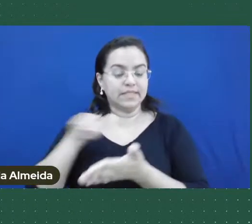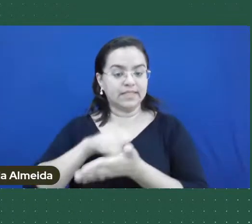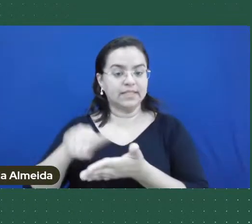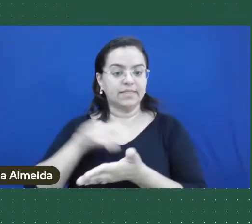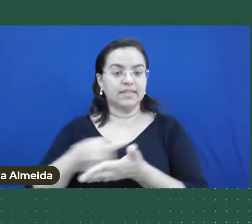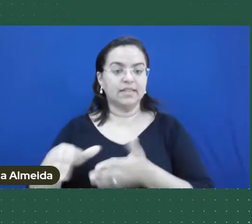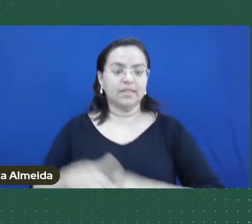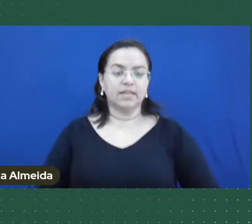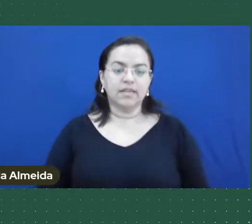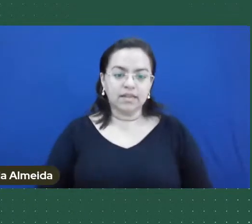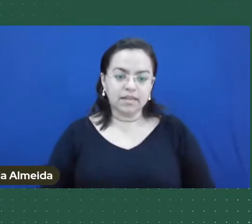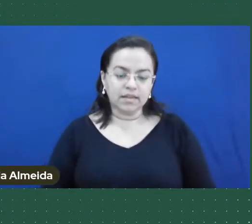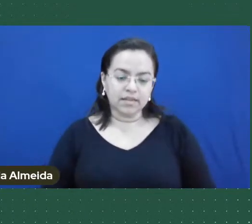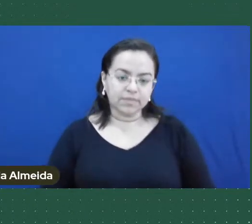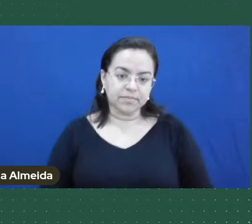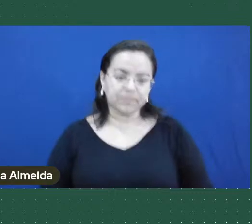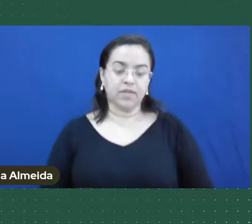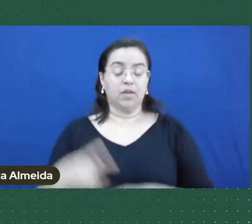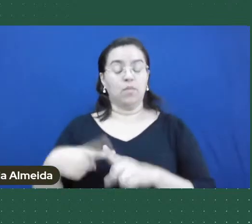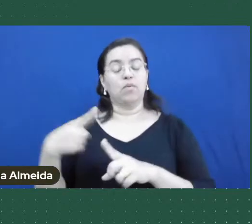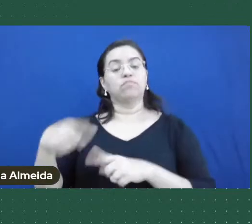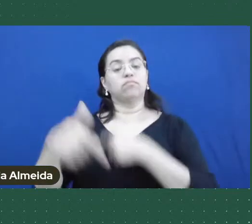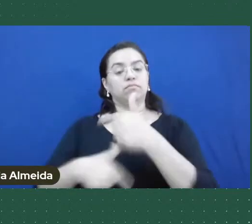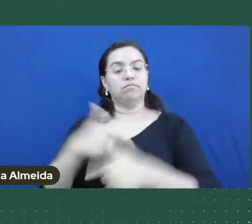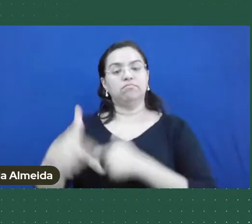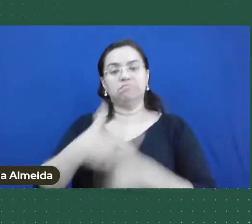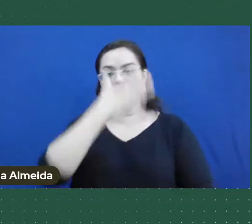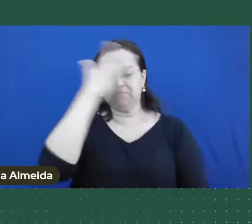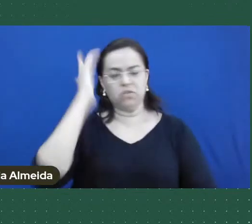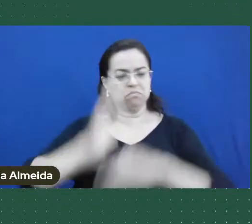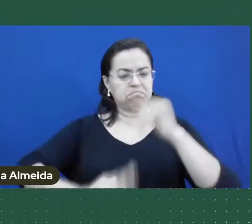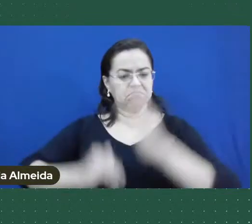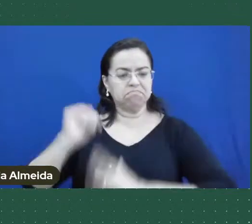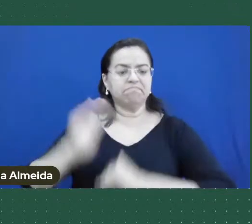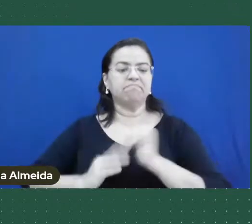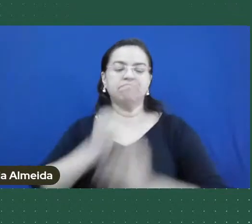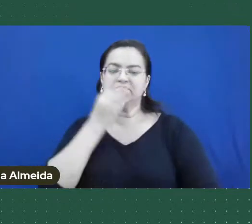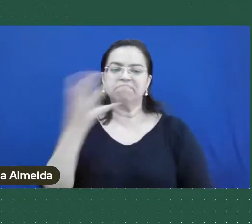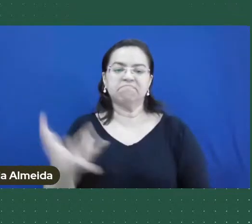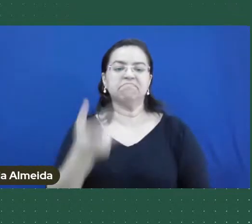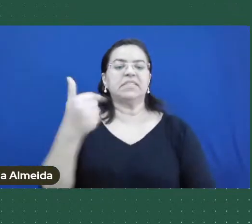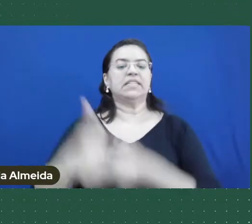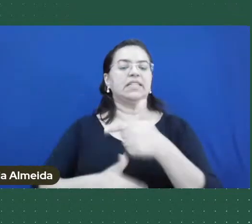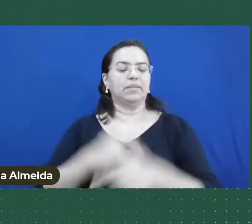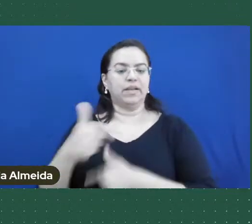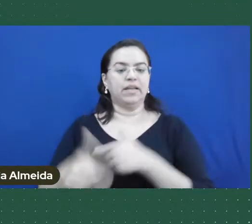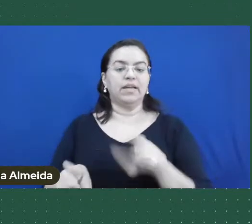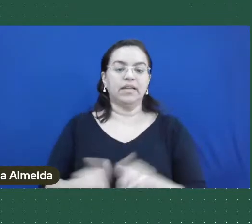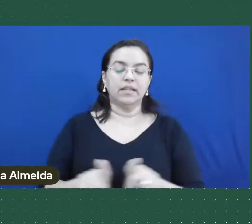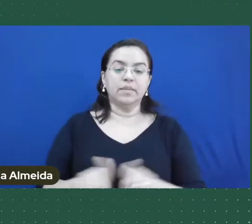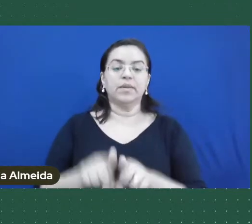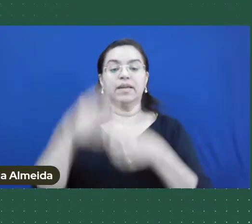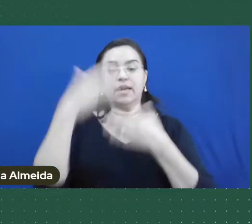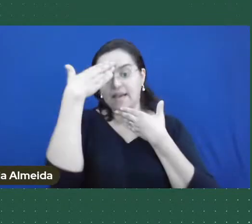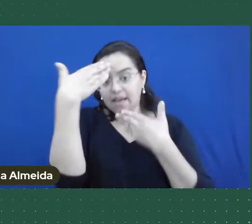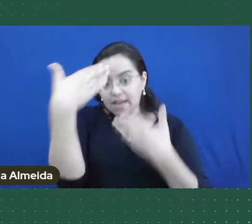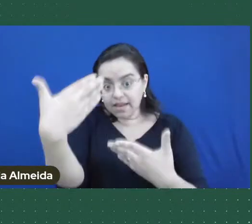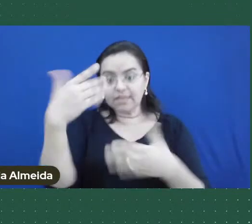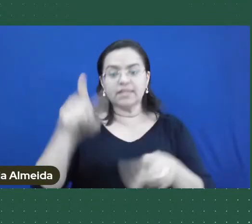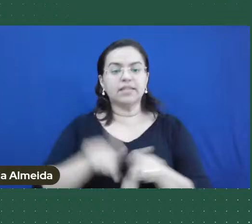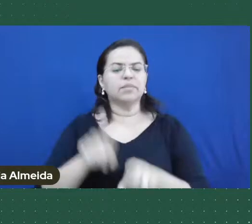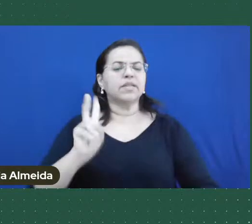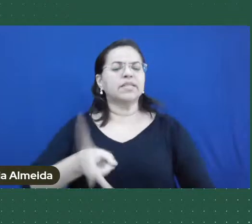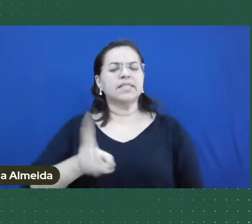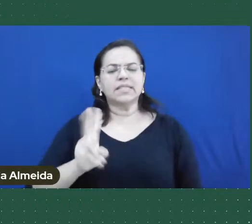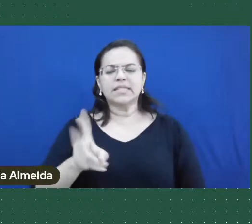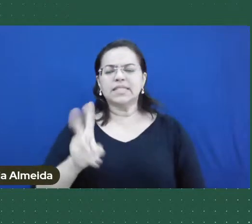coesa, e um pessoal muito capacitado, né, para trabalhar com a gente. Eu quero agradecer também sempre as